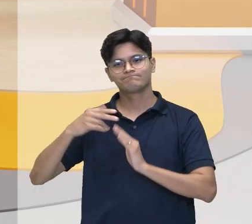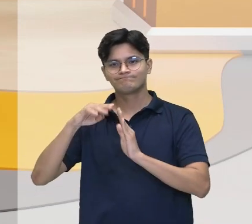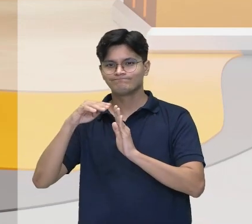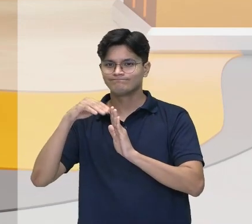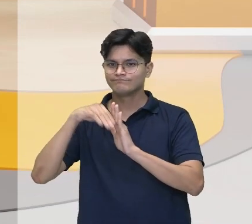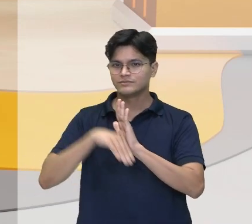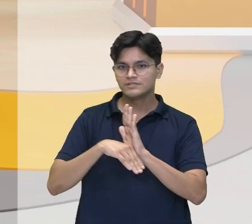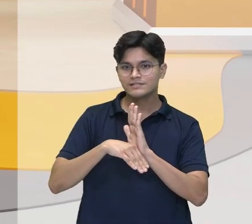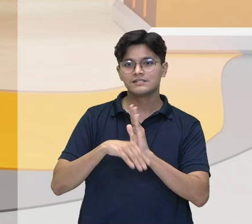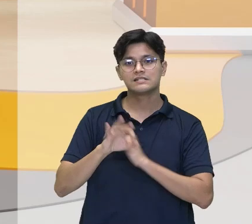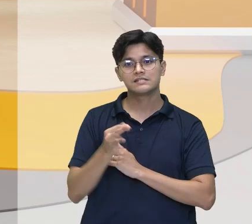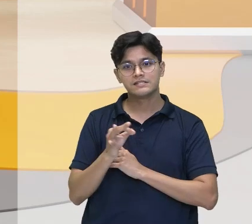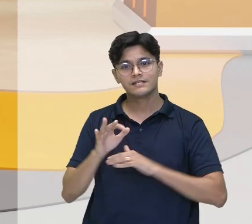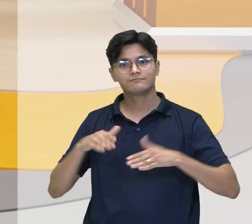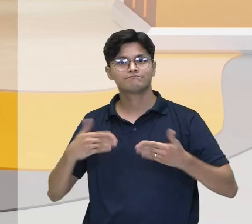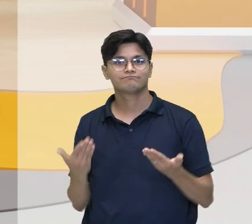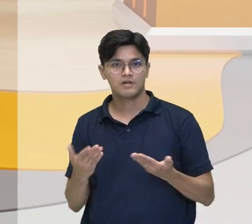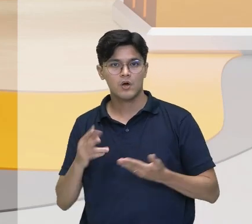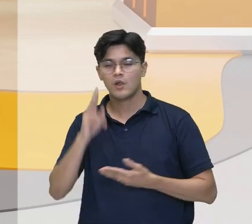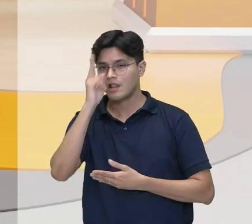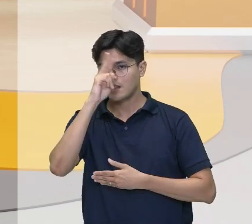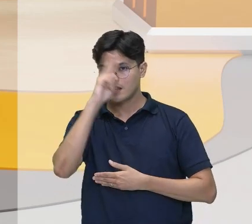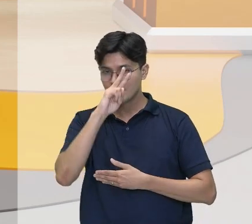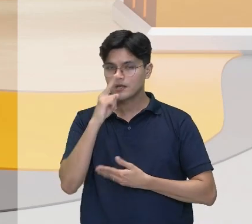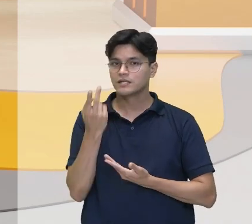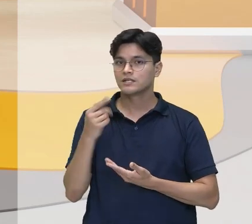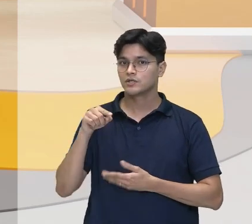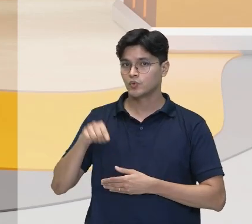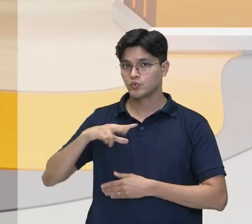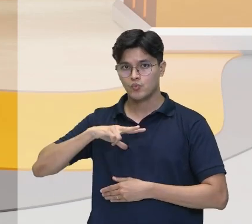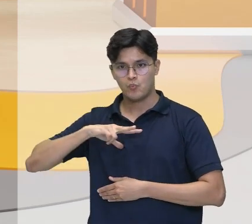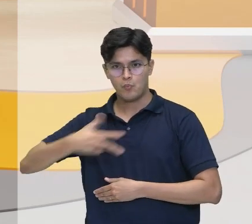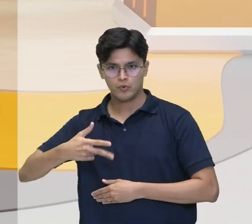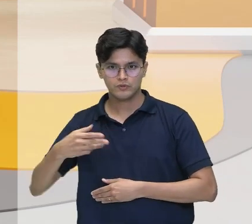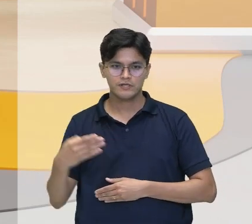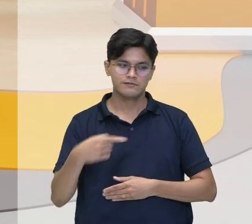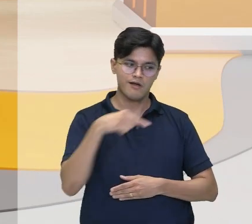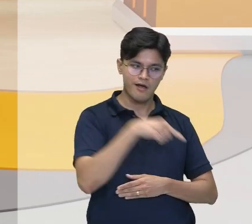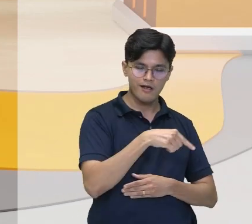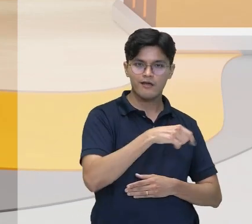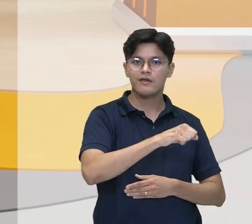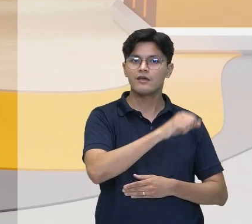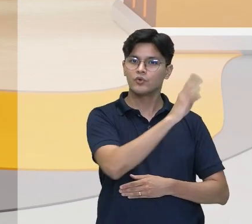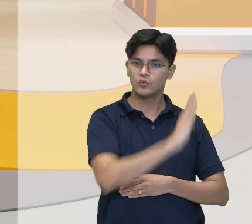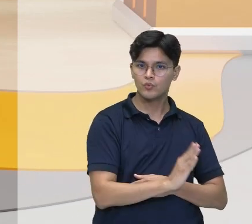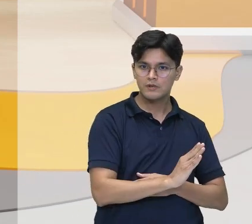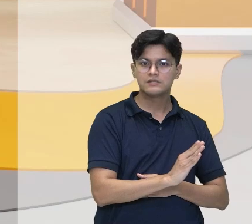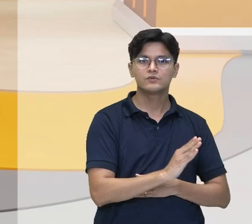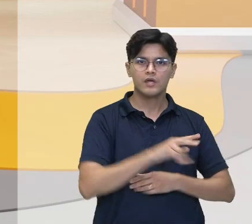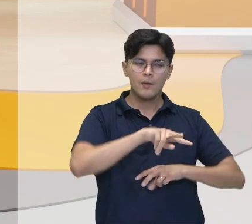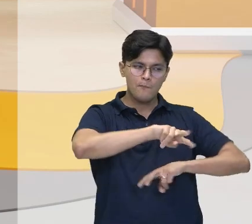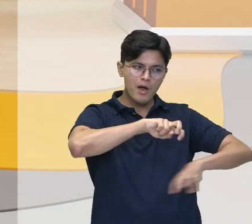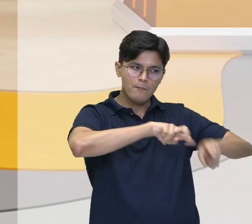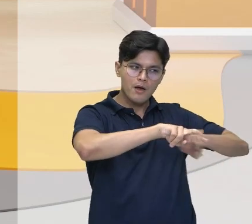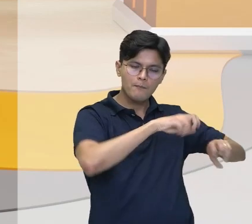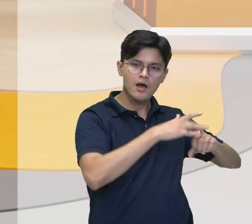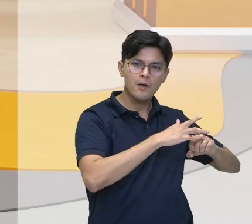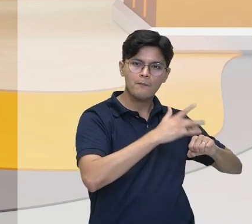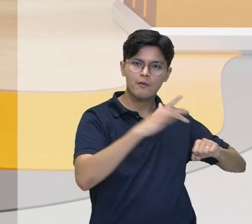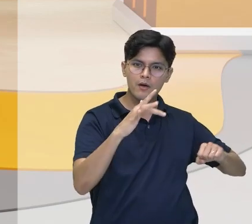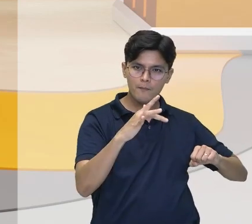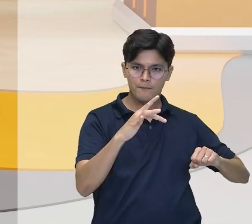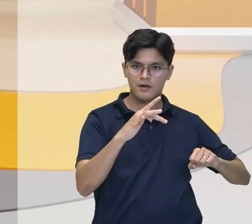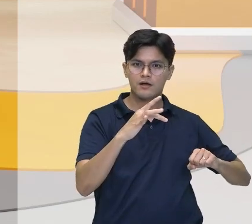ouro? Esse ouro extraído aqui do Brasil só passava por Portugal, a maior parte, tá? E ia parar lá na Inglaterra como forma